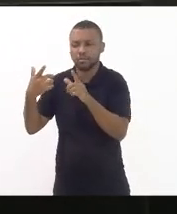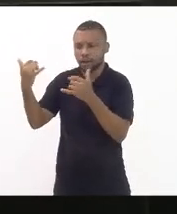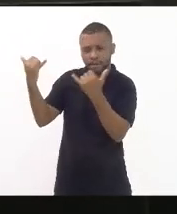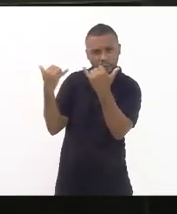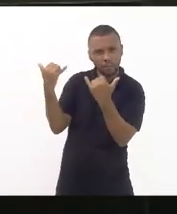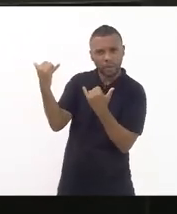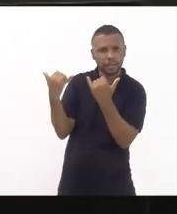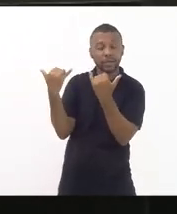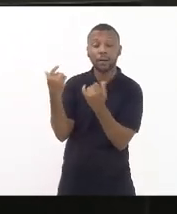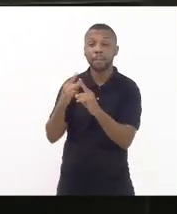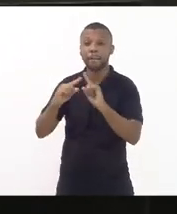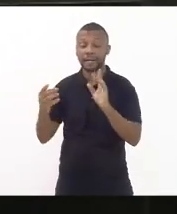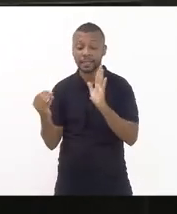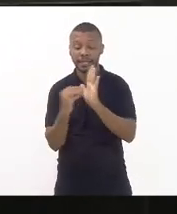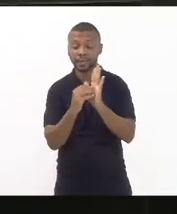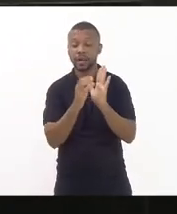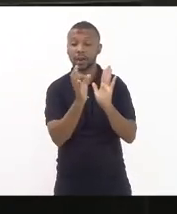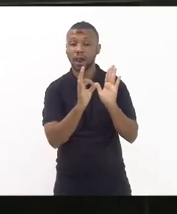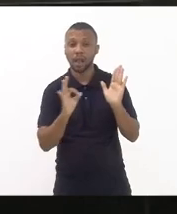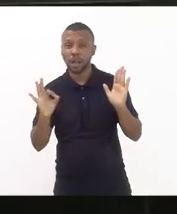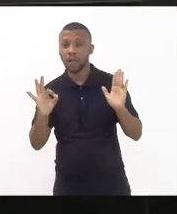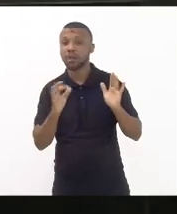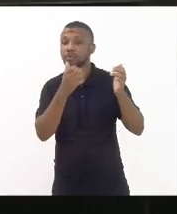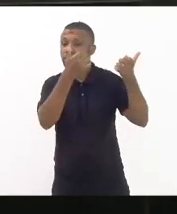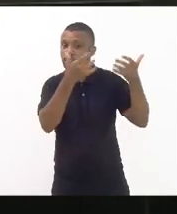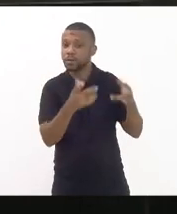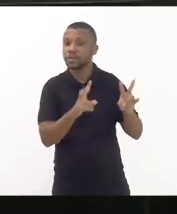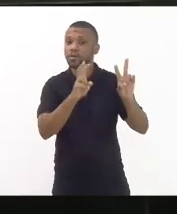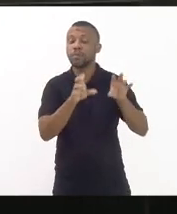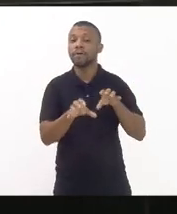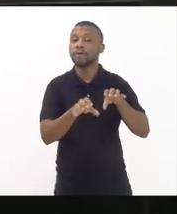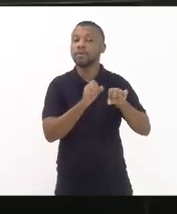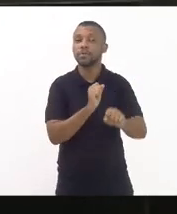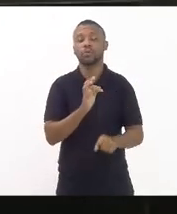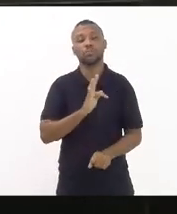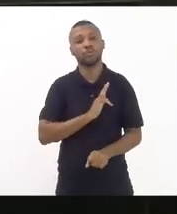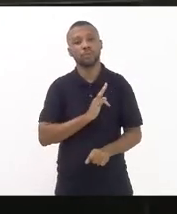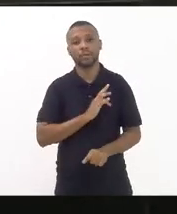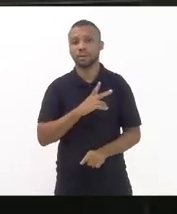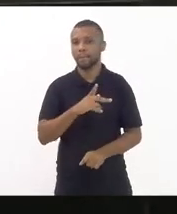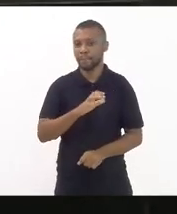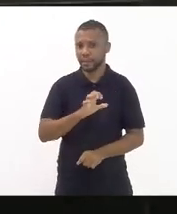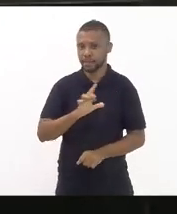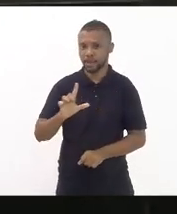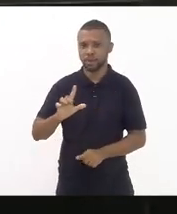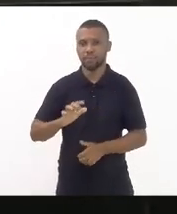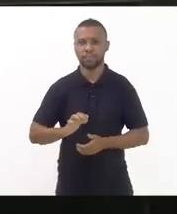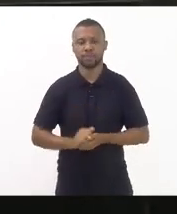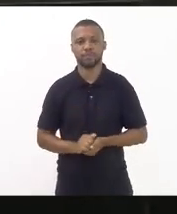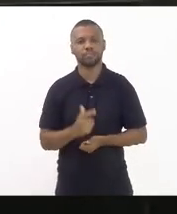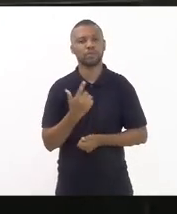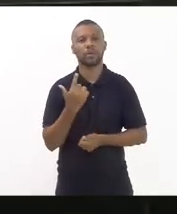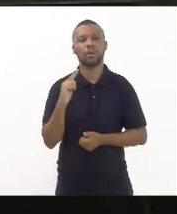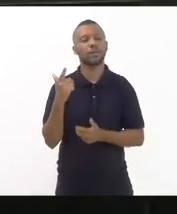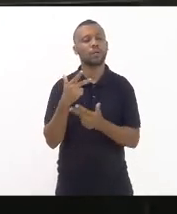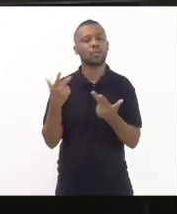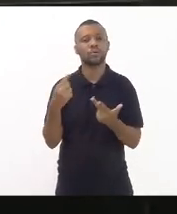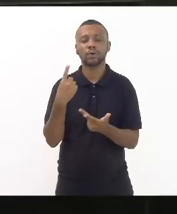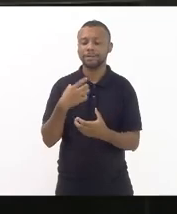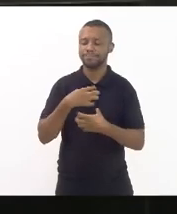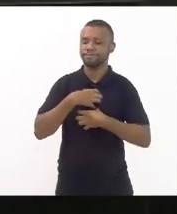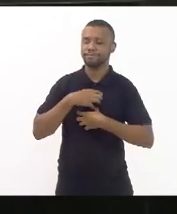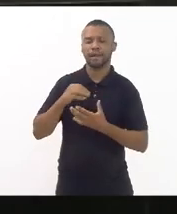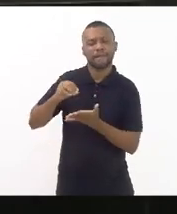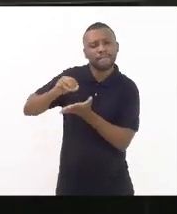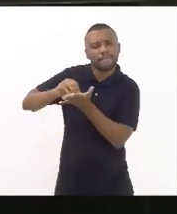há uma só linha que defina a formação dos policiais penais. Outra coisa que sentimos falta